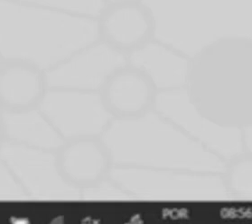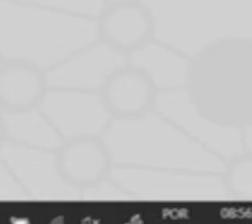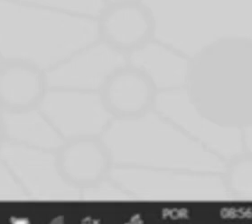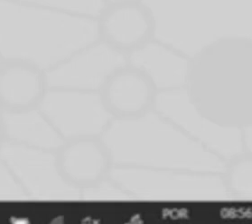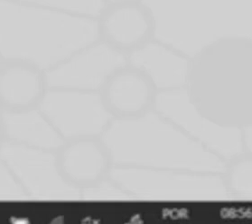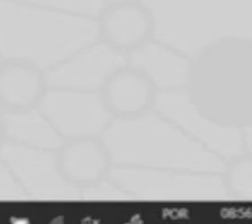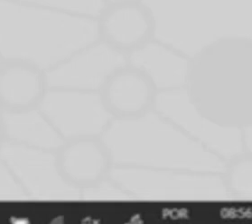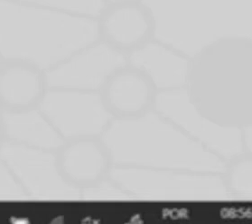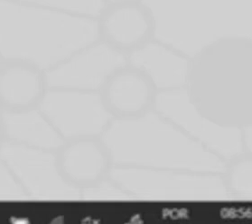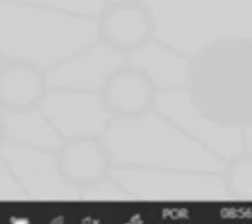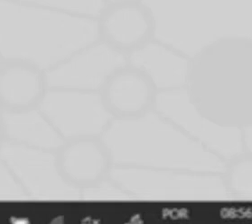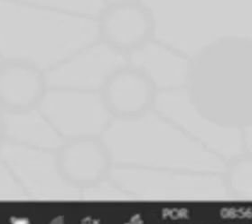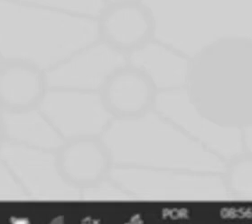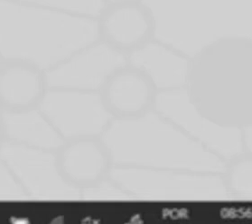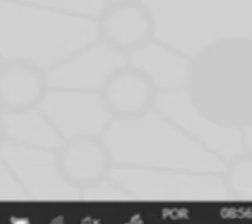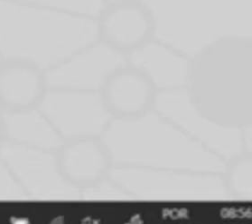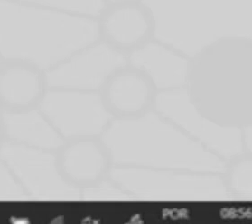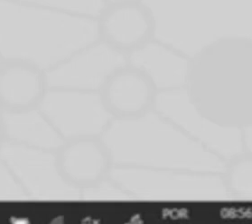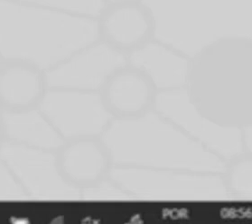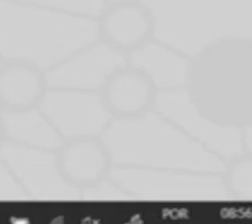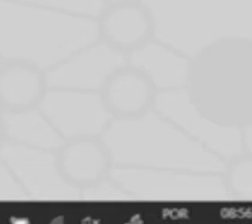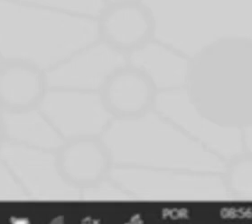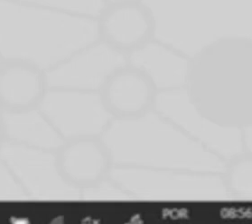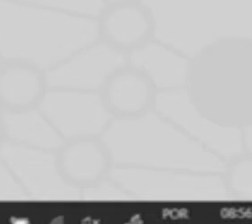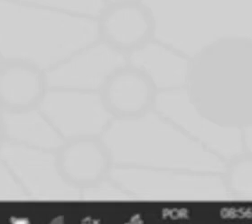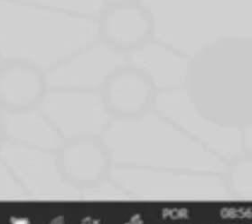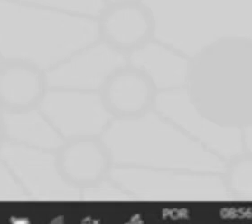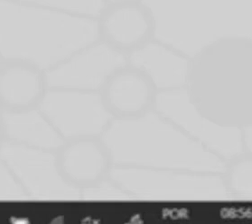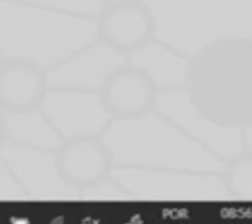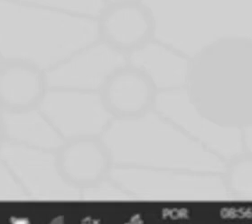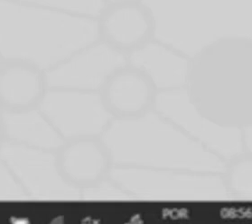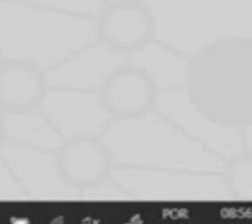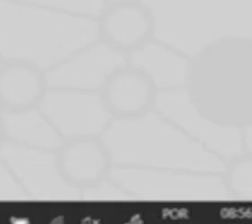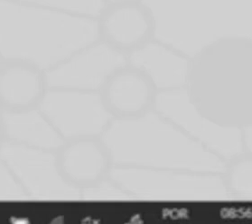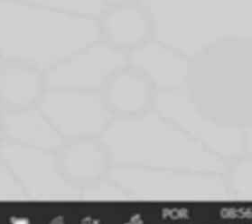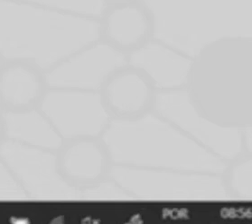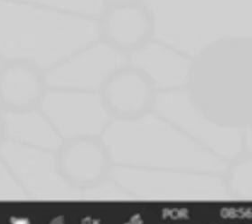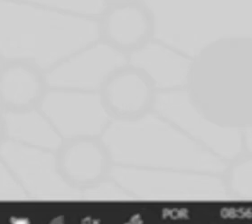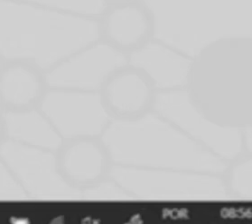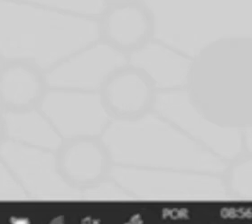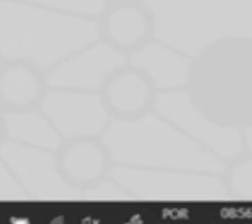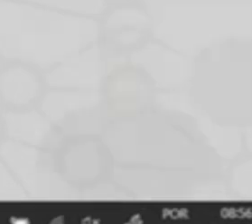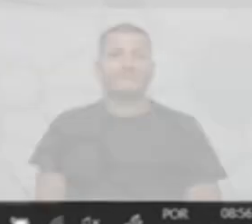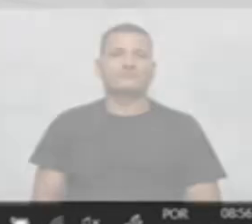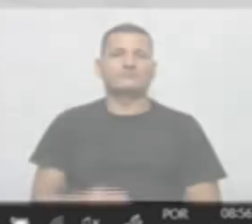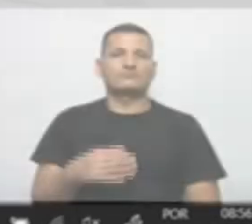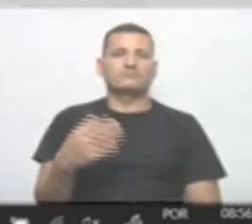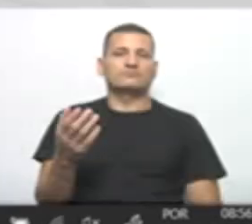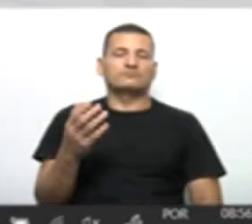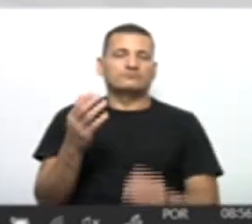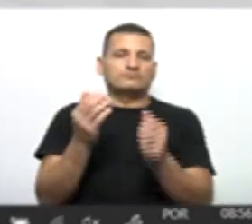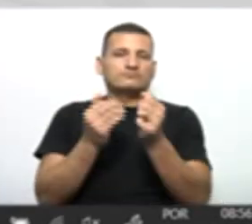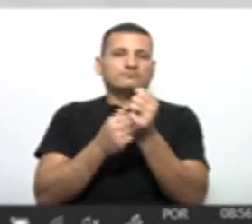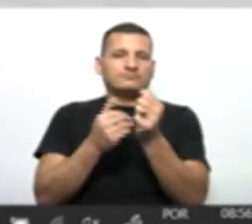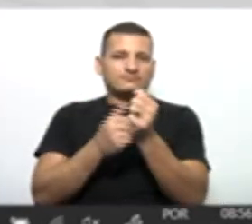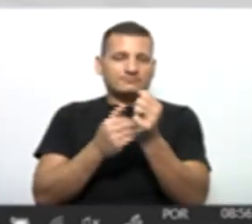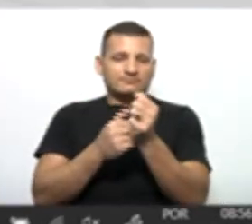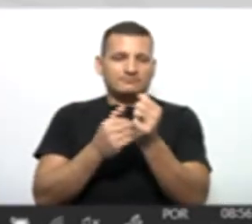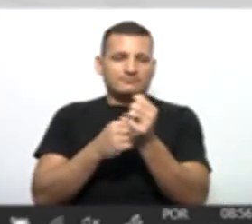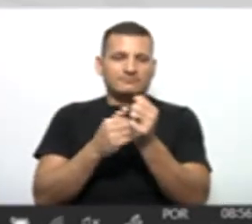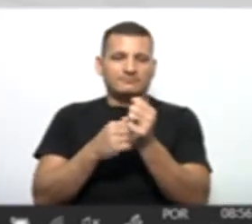Desculpe, pessoal, era aluno ifro, eu estava digitando ifro aluno. Olha só como é seguro. Se você digitar sempre, pessoal, não adianta que não vai dar